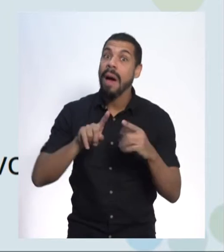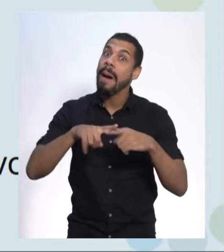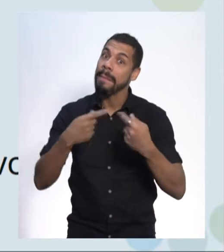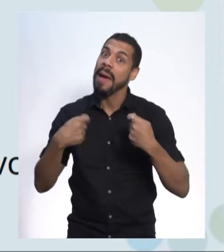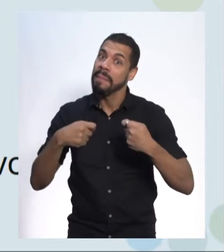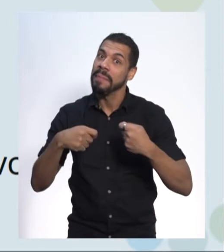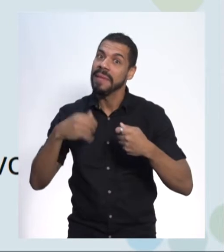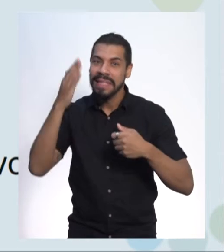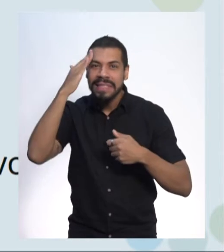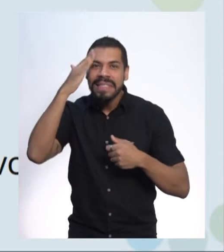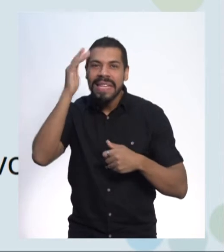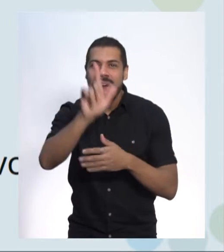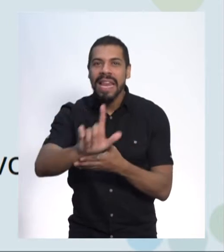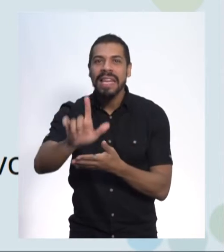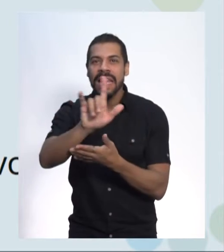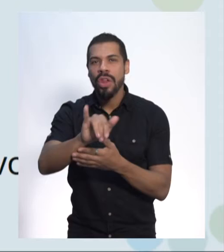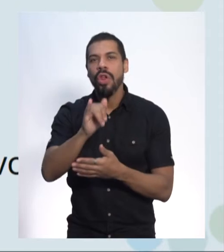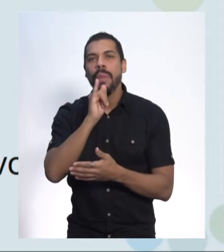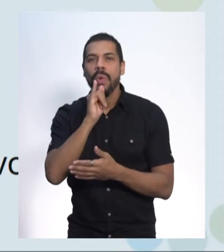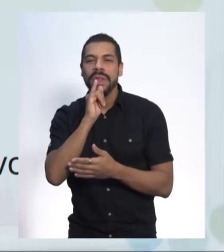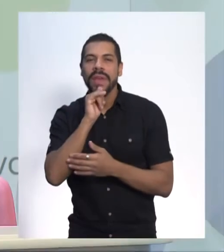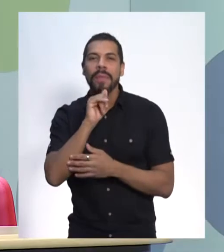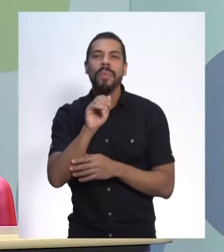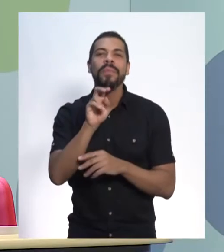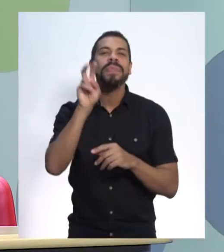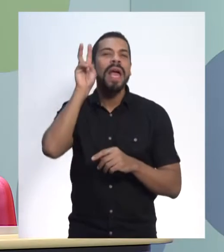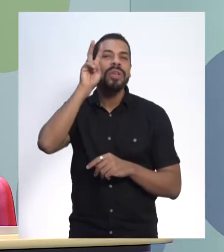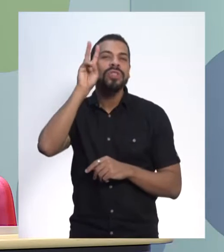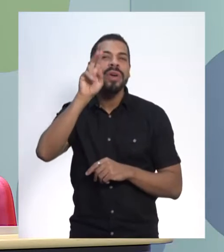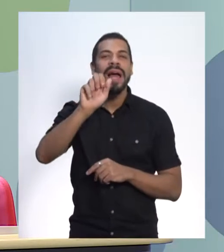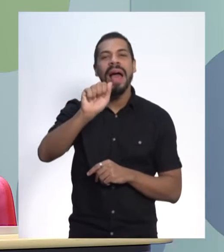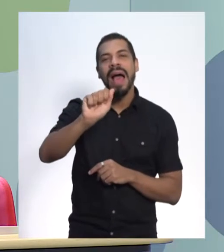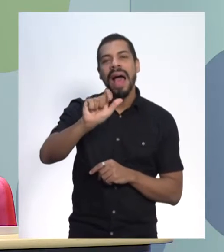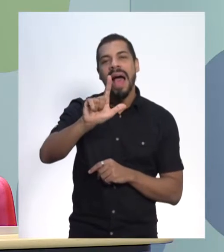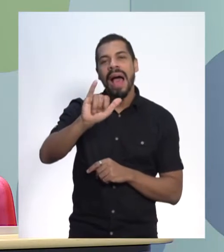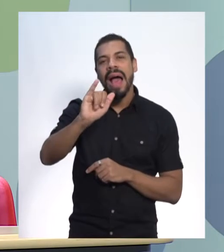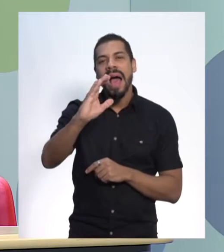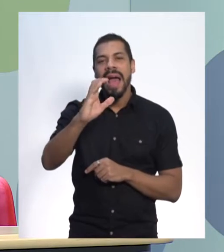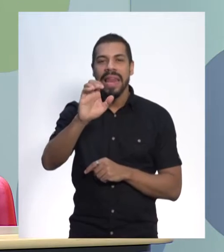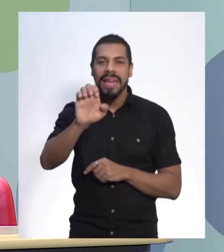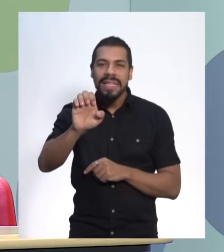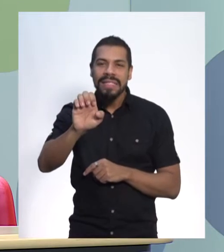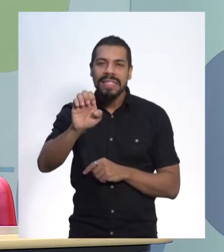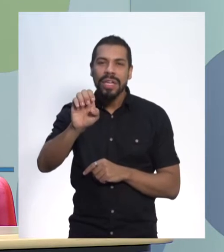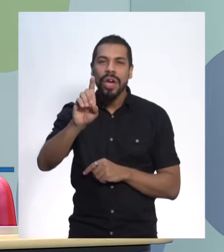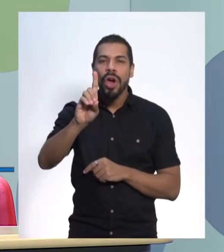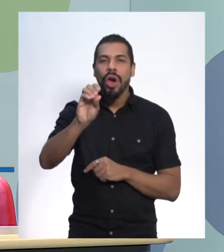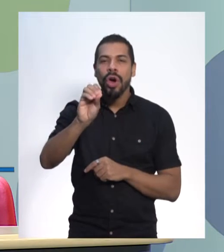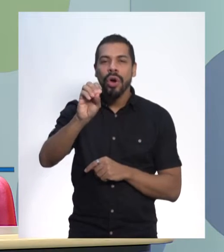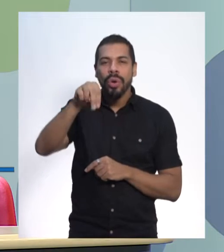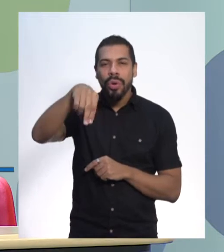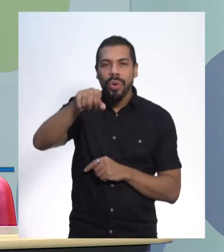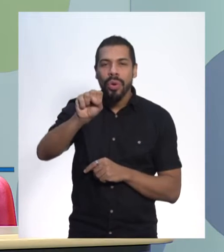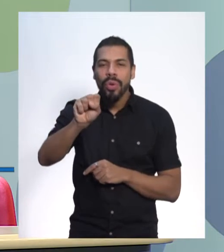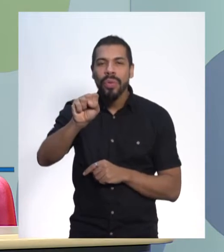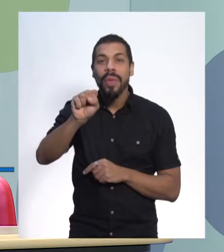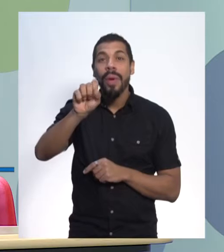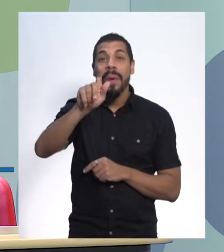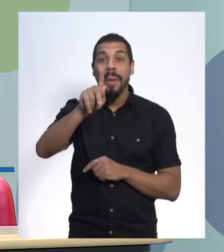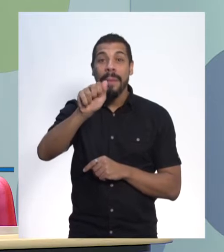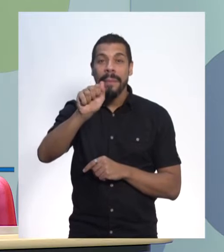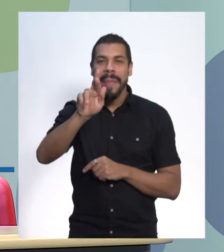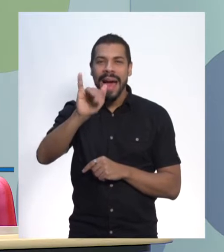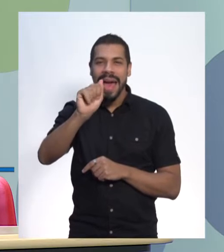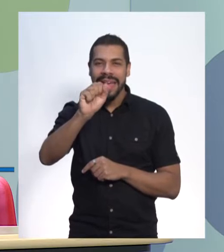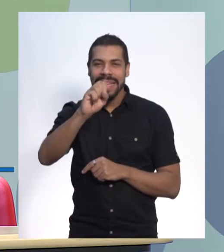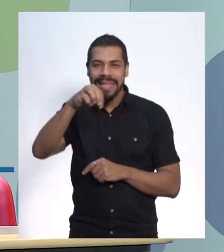muito de literatura. A gente pega o exemplo, Alice no País das Maravilhas, né? É uma história que parece infantil, mas ele fala